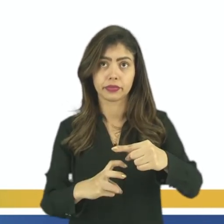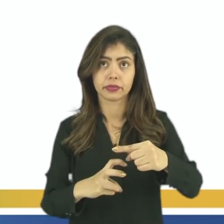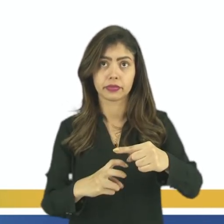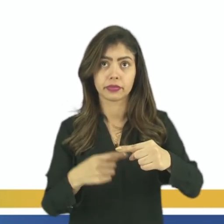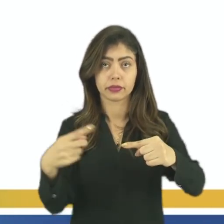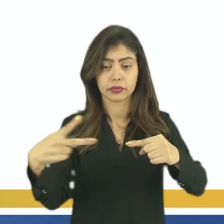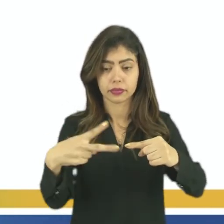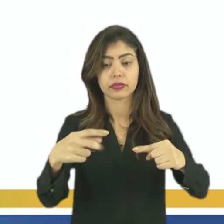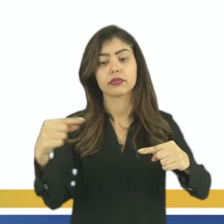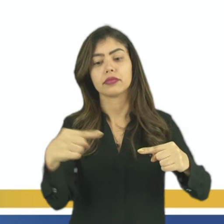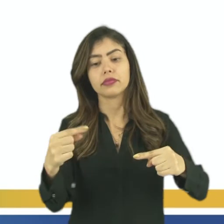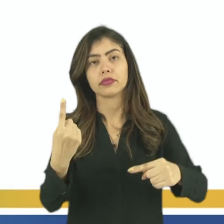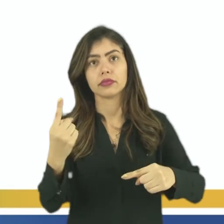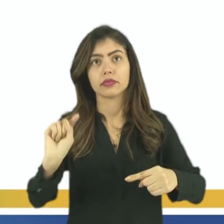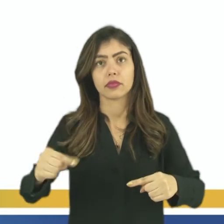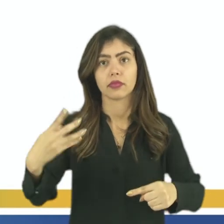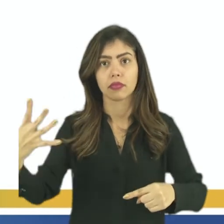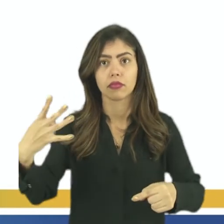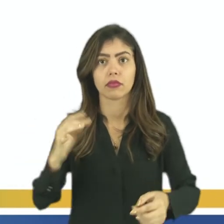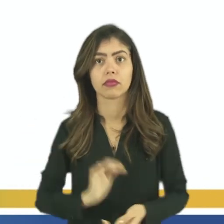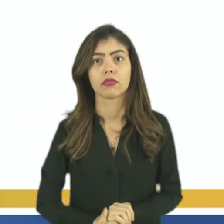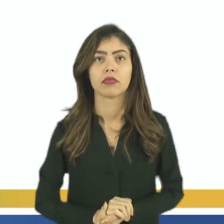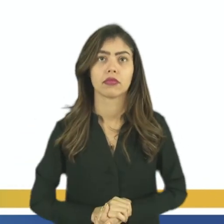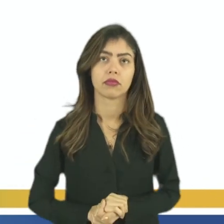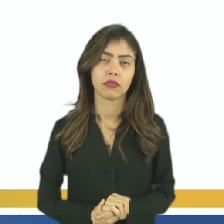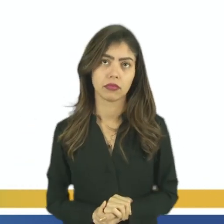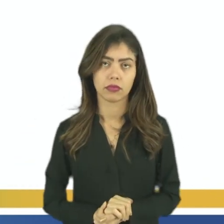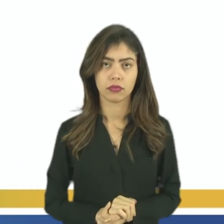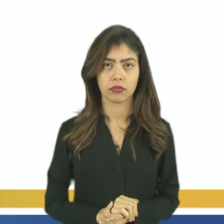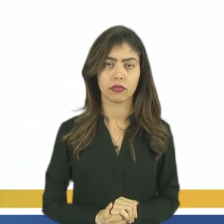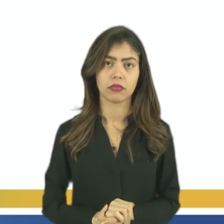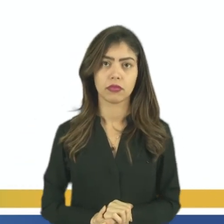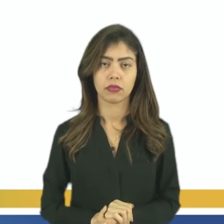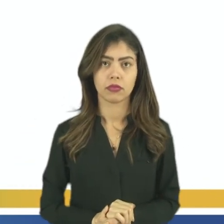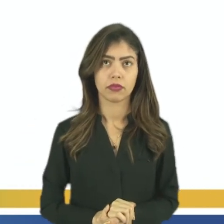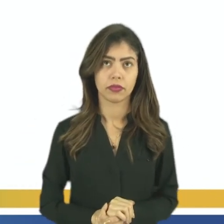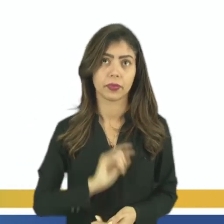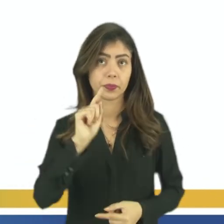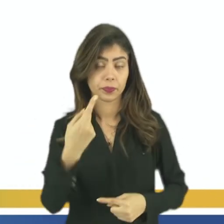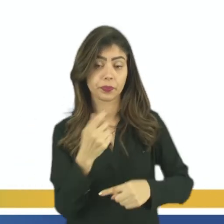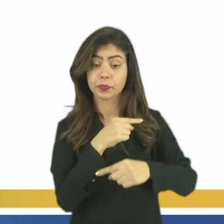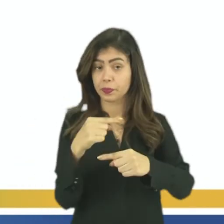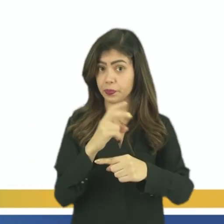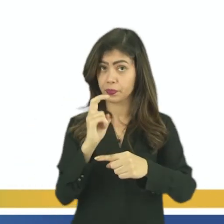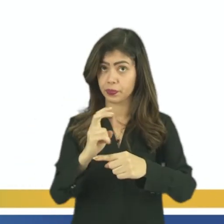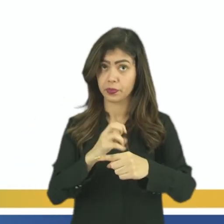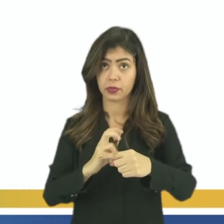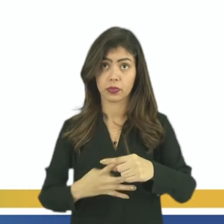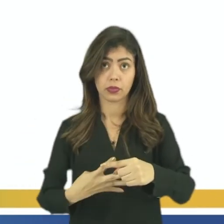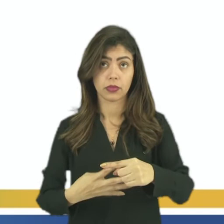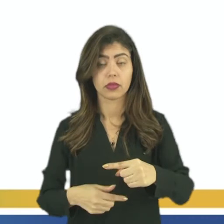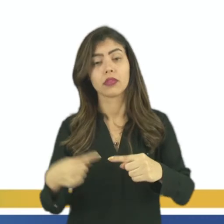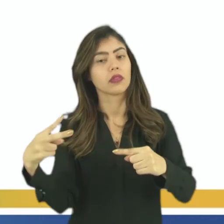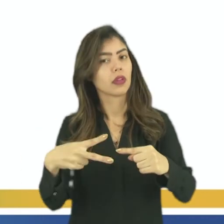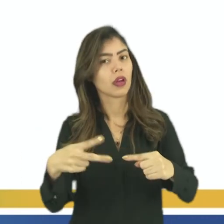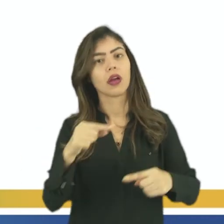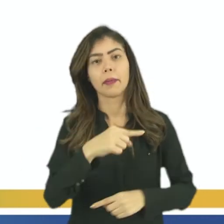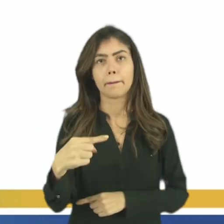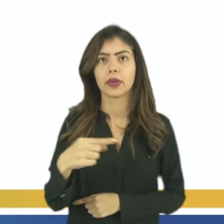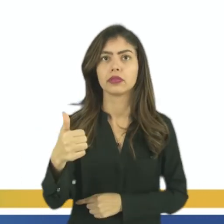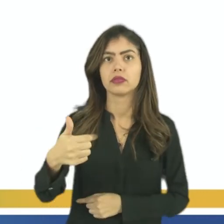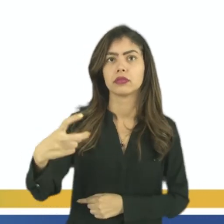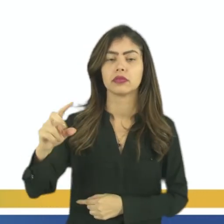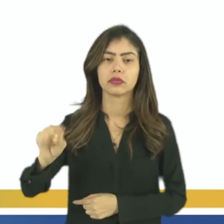75 basta dividir menos 7 para 5 e da -1,4 e depois menos cinco sobre quatro